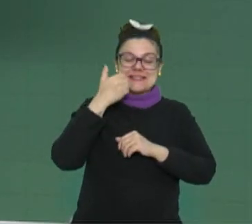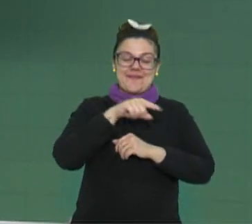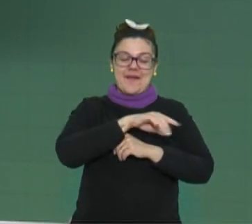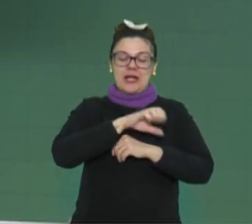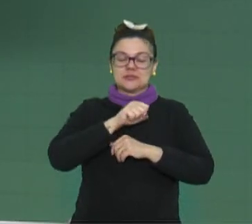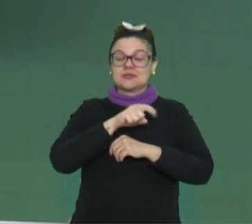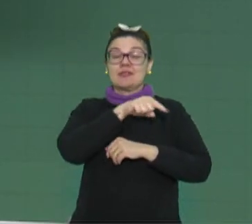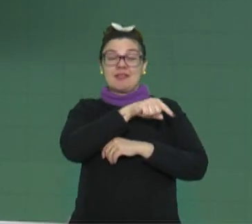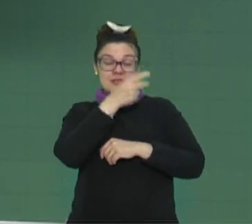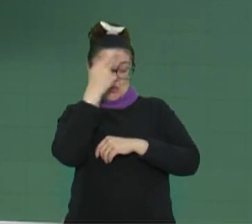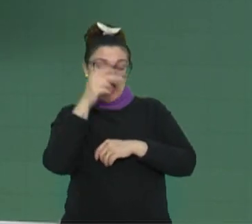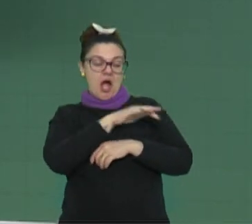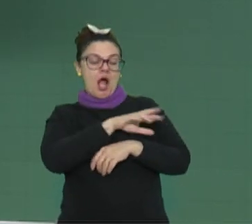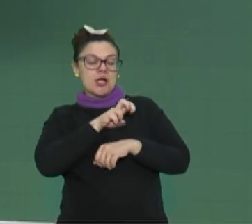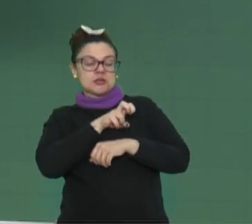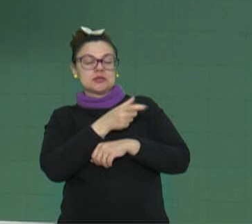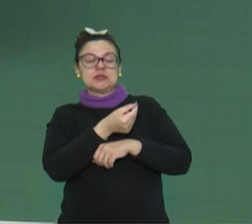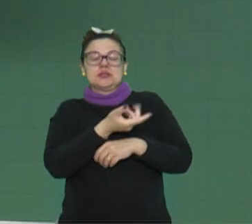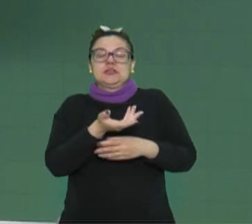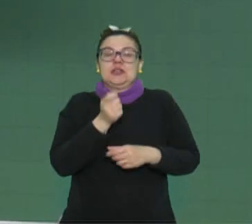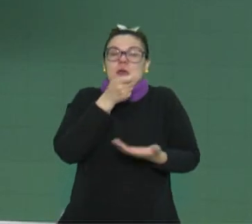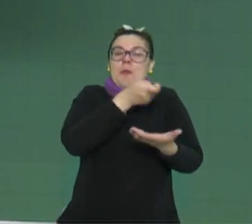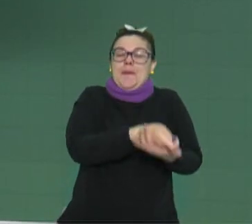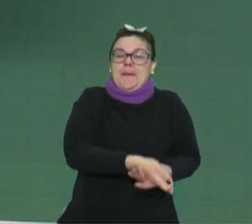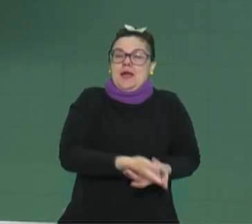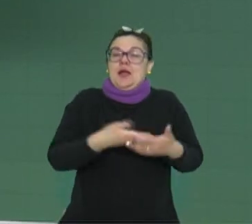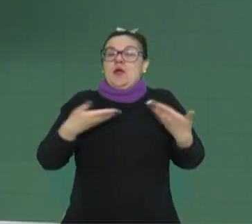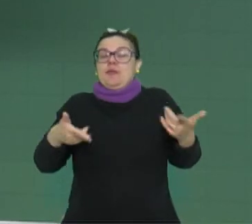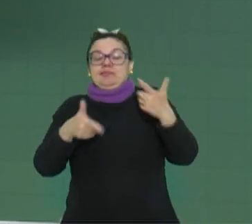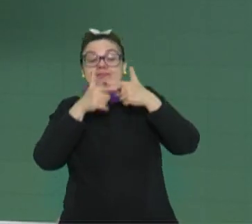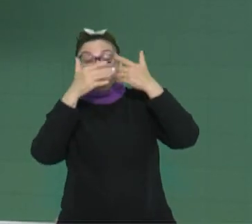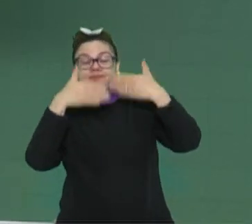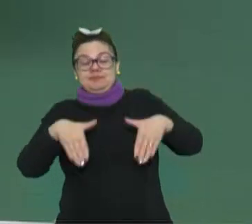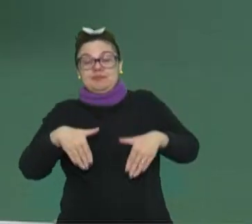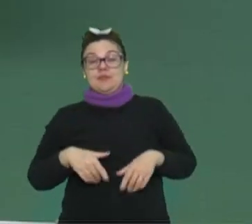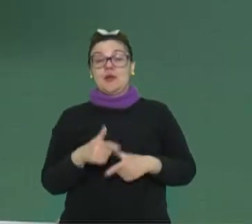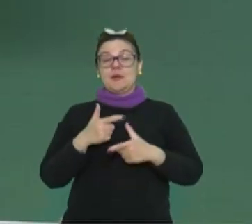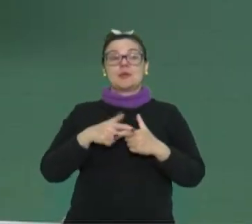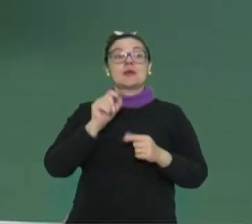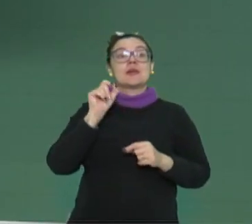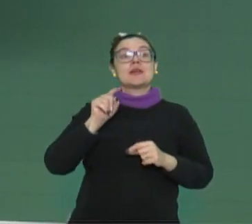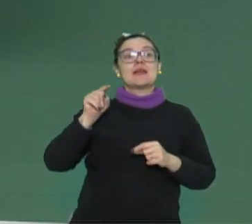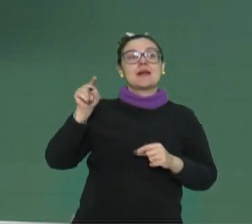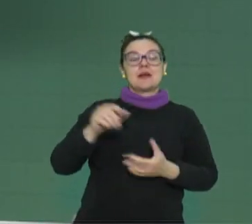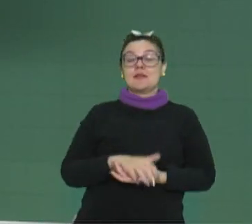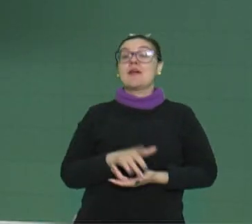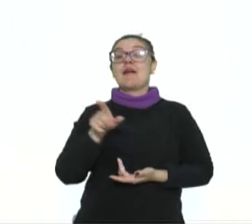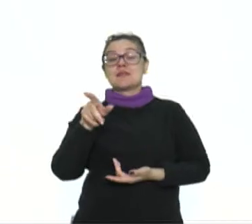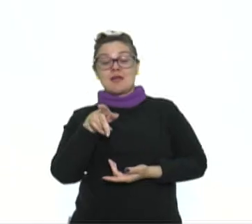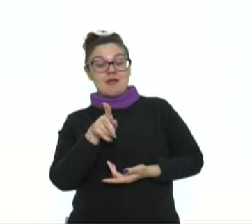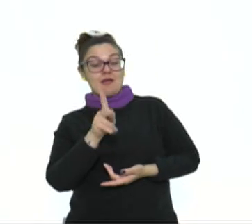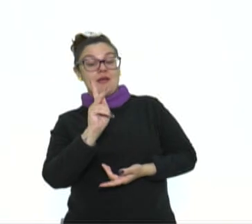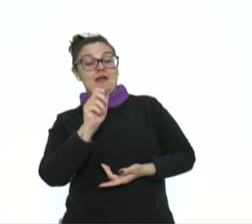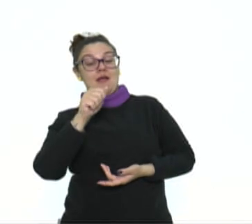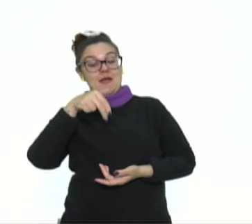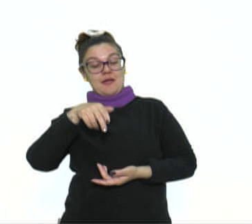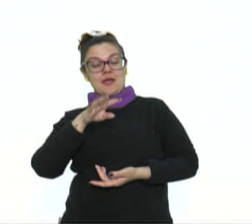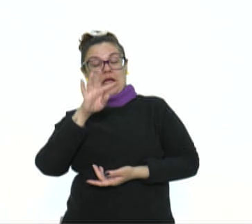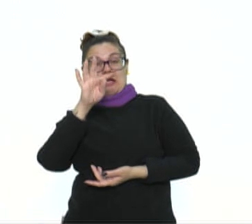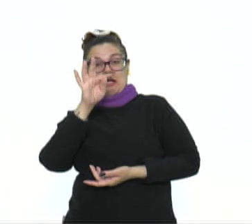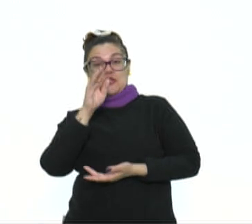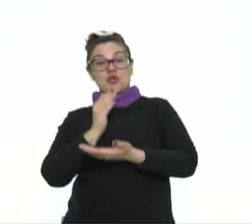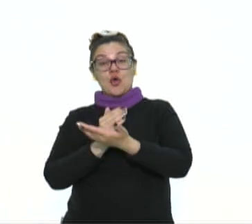E esse caloteiro aí? Qual que é a principal questão que está envolvida? Vamos ver de quem que é? Essa questão é do Kant, está lá na Fundação